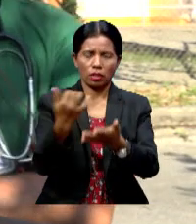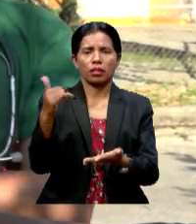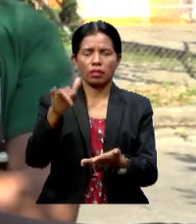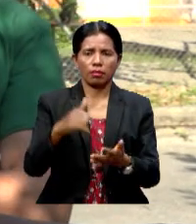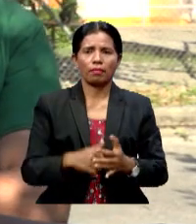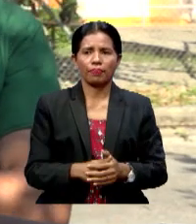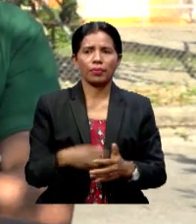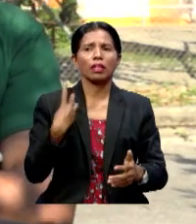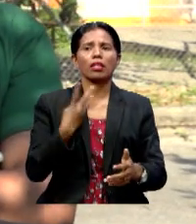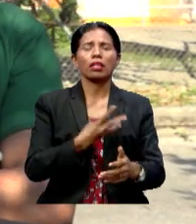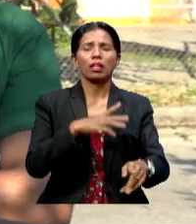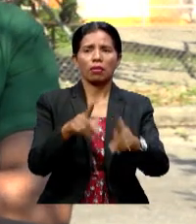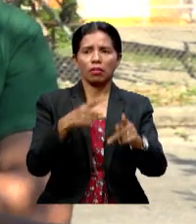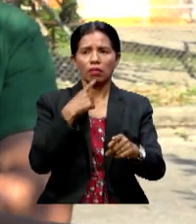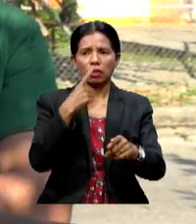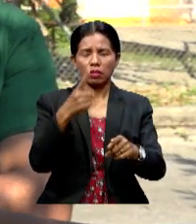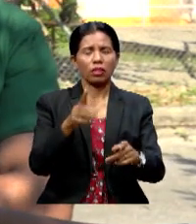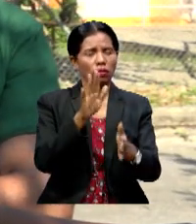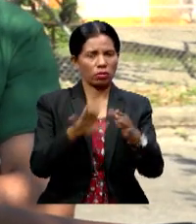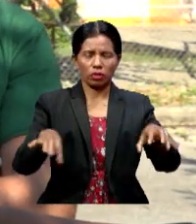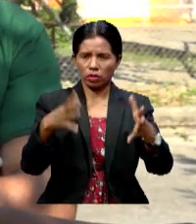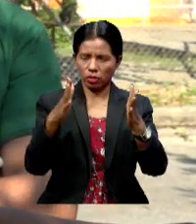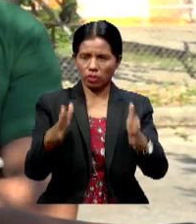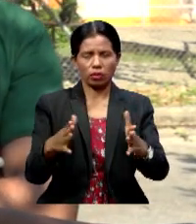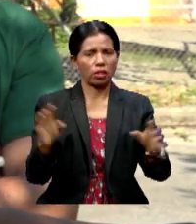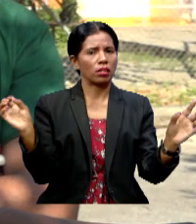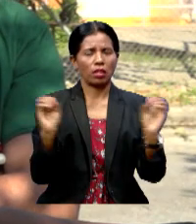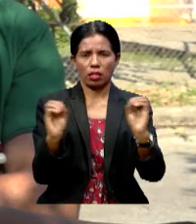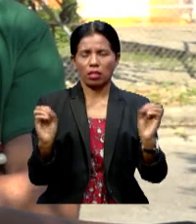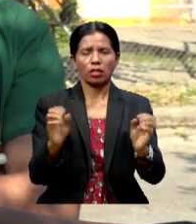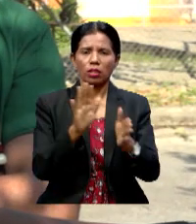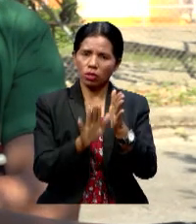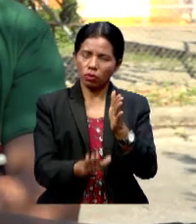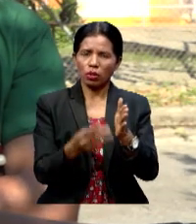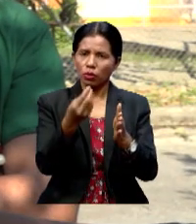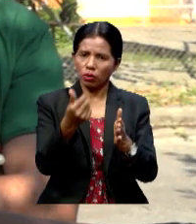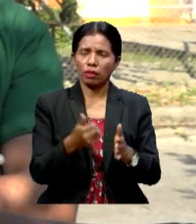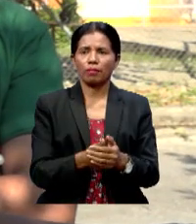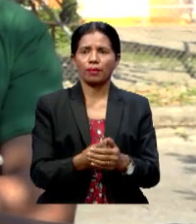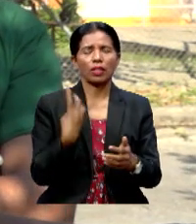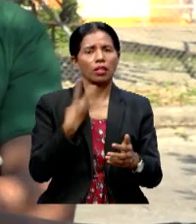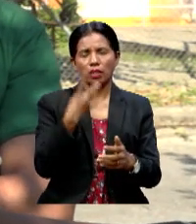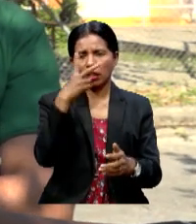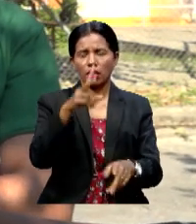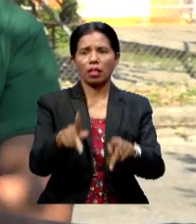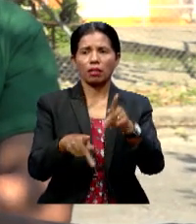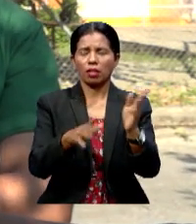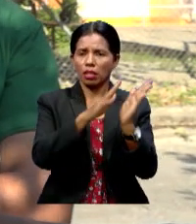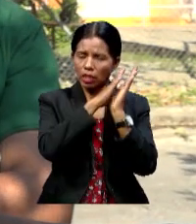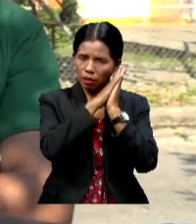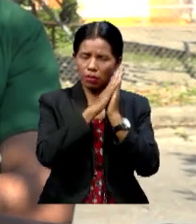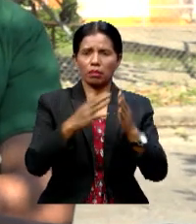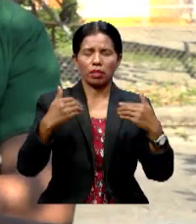ite ni recurso ne ita belian kata semenos tamba ita re ba quantidade kama nebe ma kita